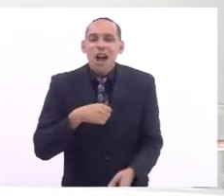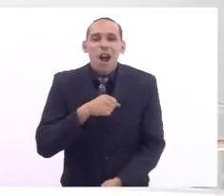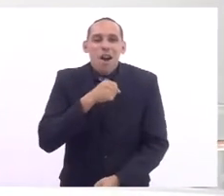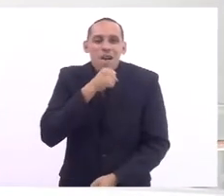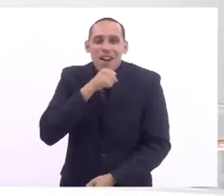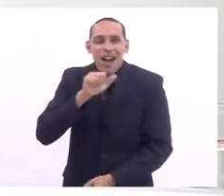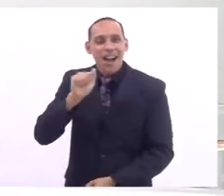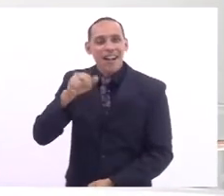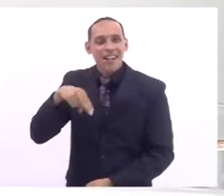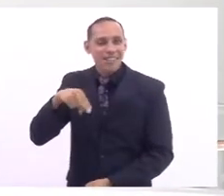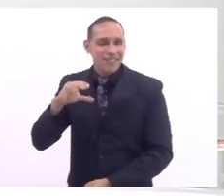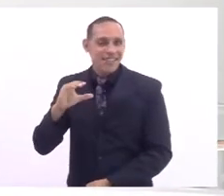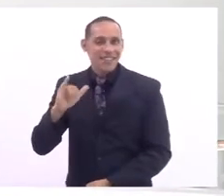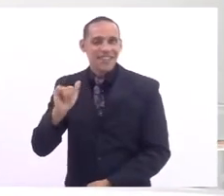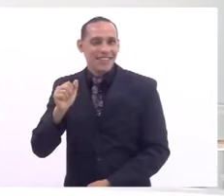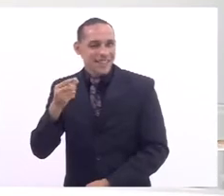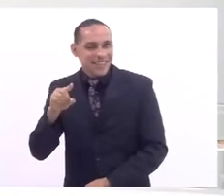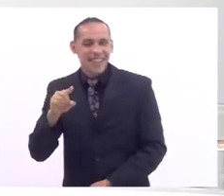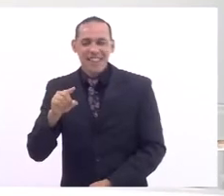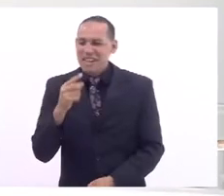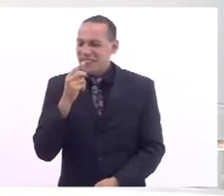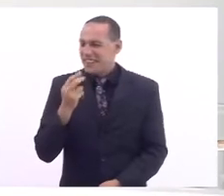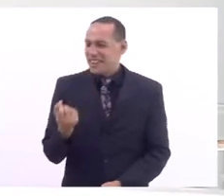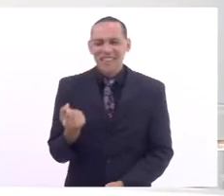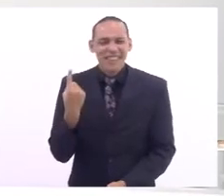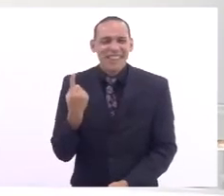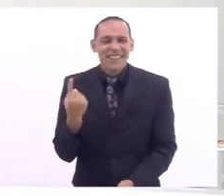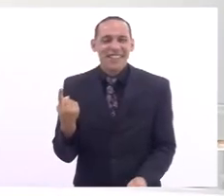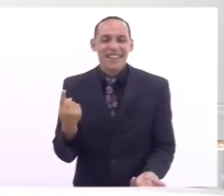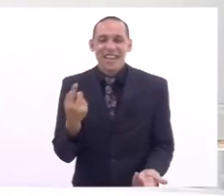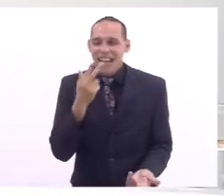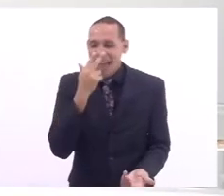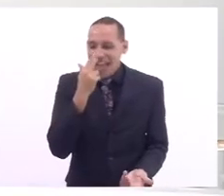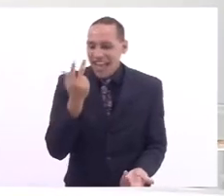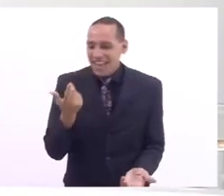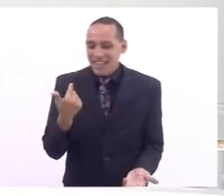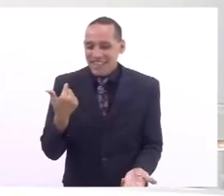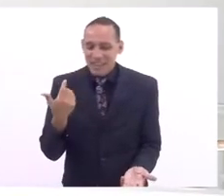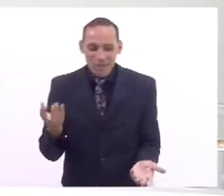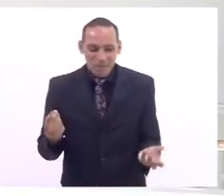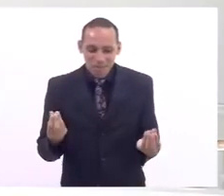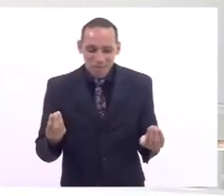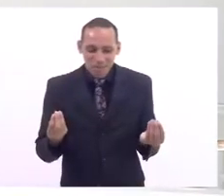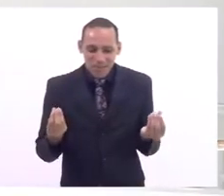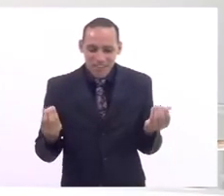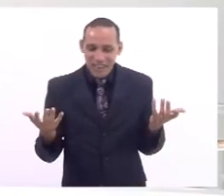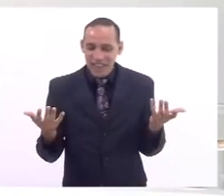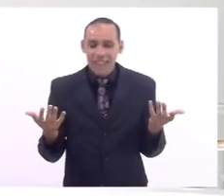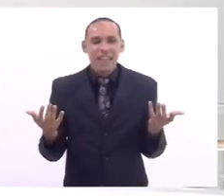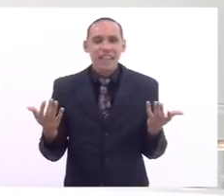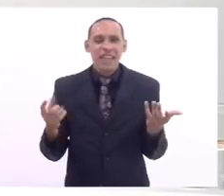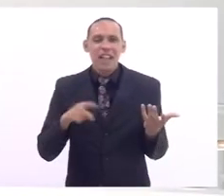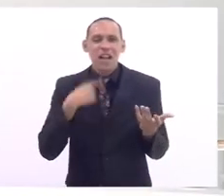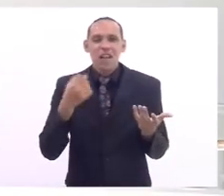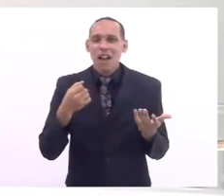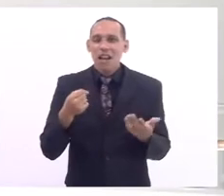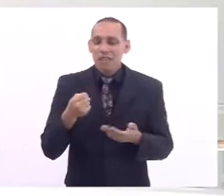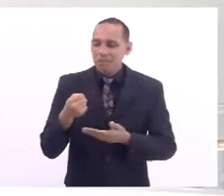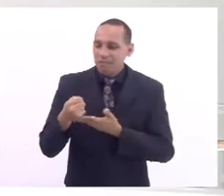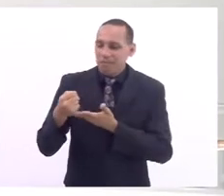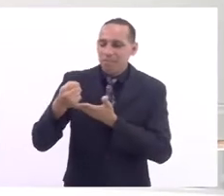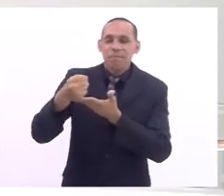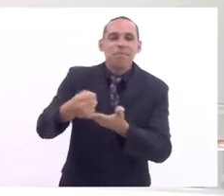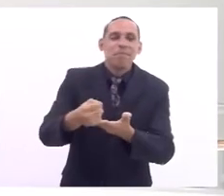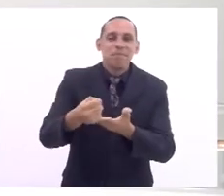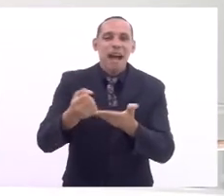hoje né que é uma sensação bastante estranhas né de tarde a sensação é essa né de que passamos um bastão